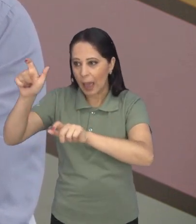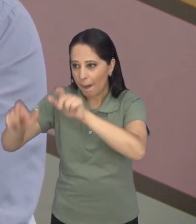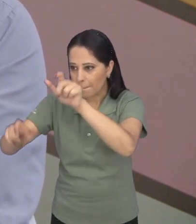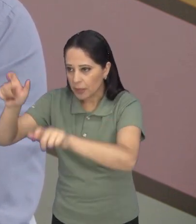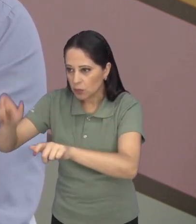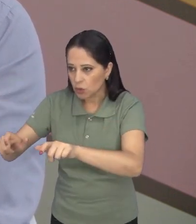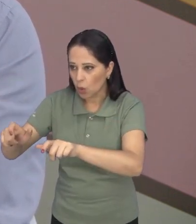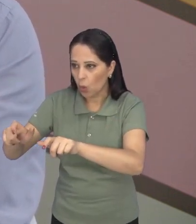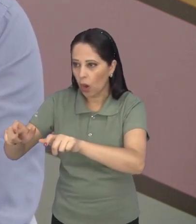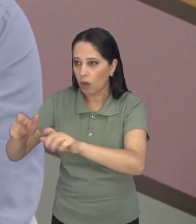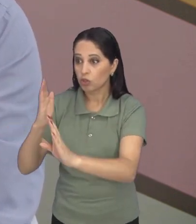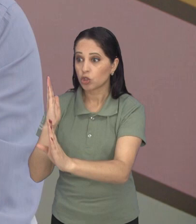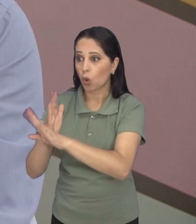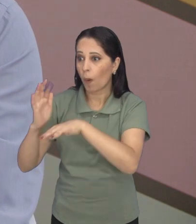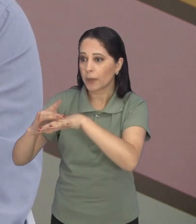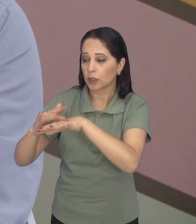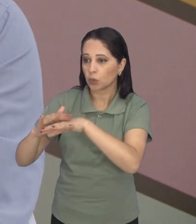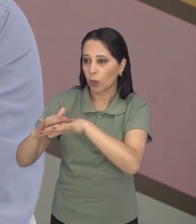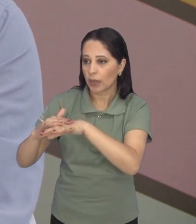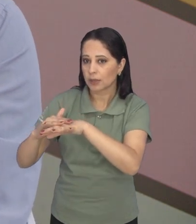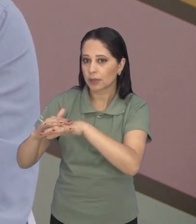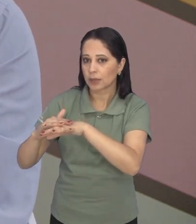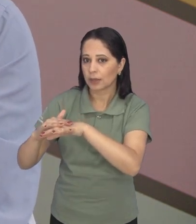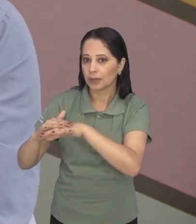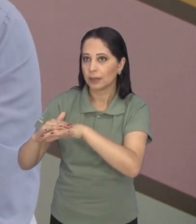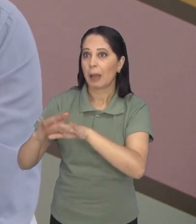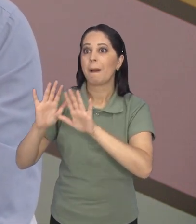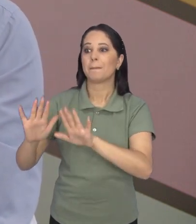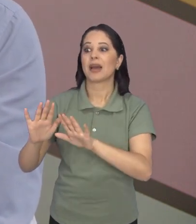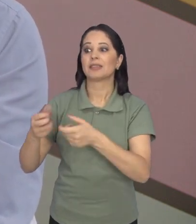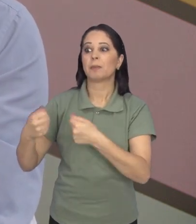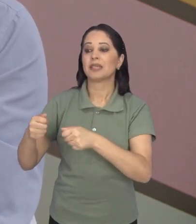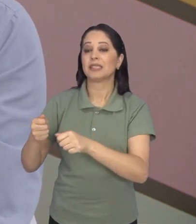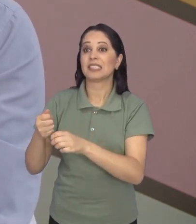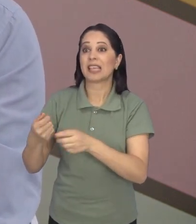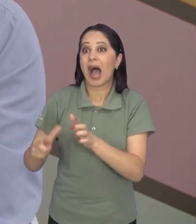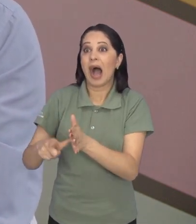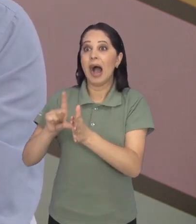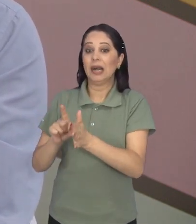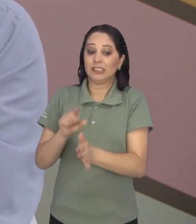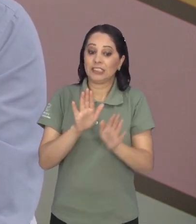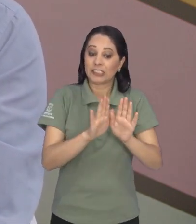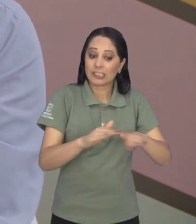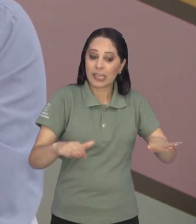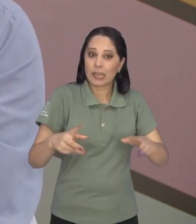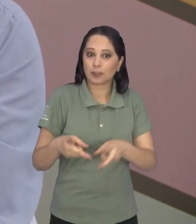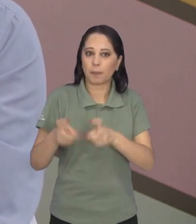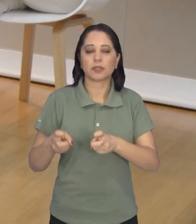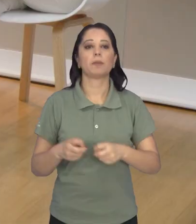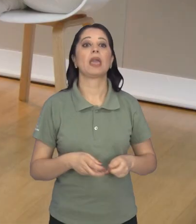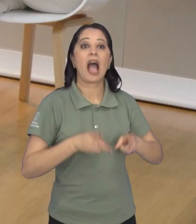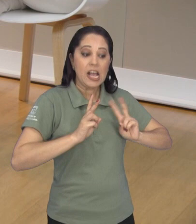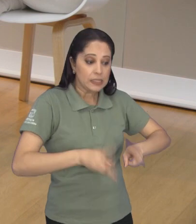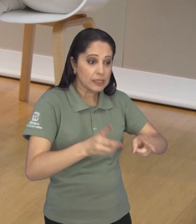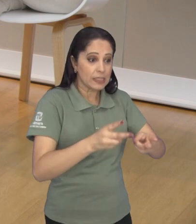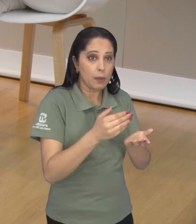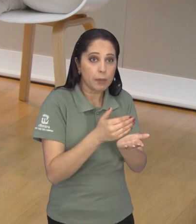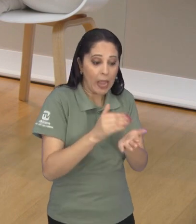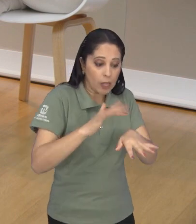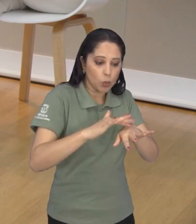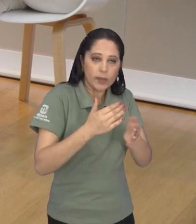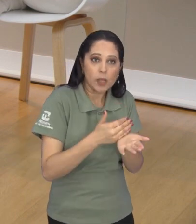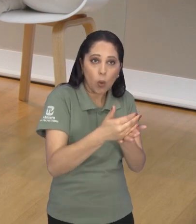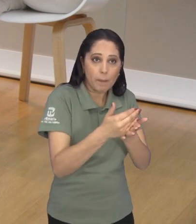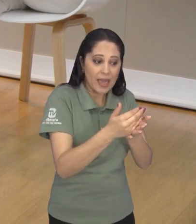ter desenvolvido ou ter iniciado com esses tiques ainda menor de idade. A gente fala sempre obrigatoriamente... Sempre começa na infância? Sempre,